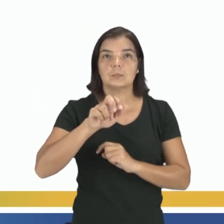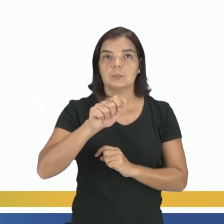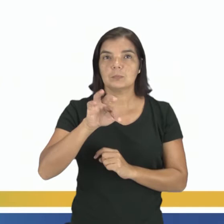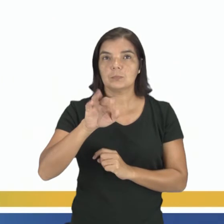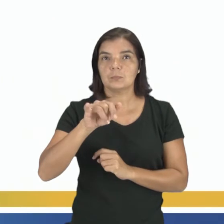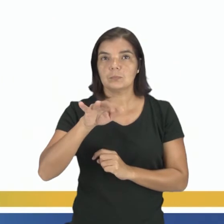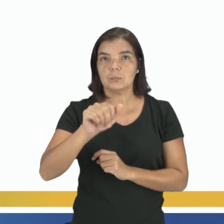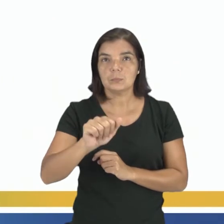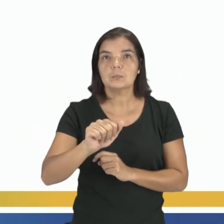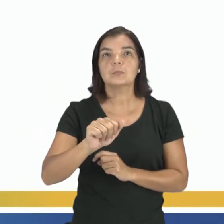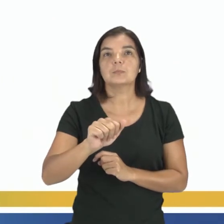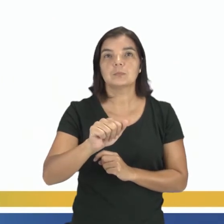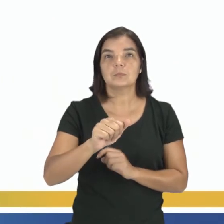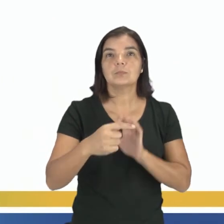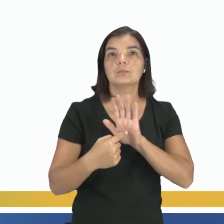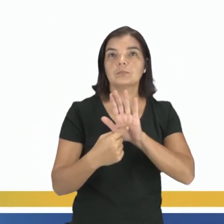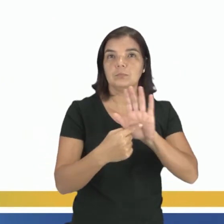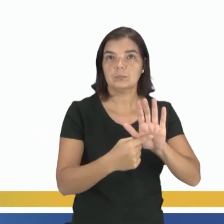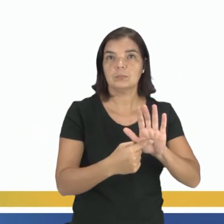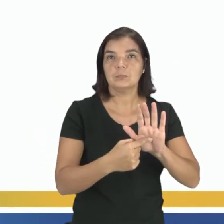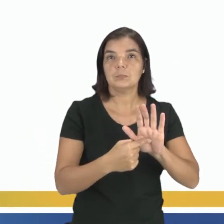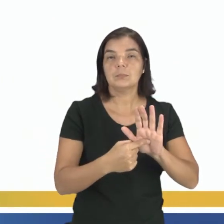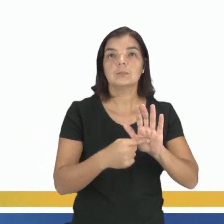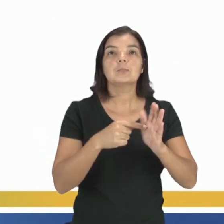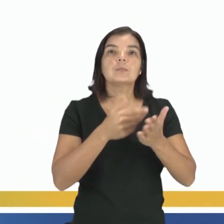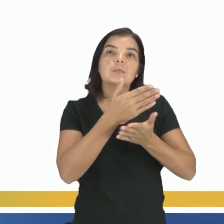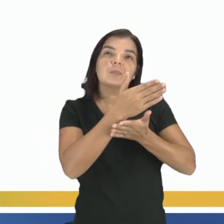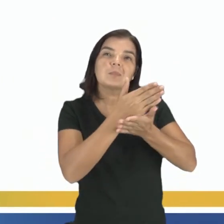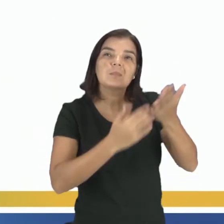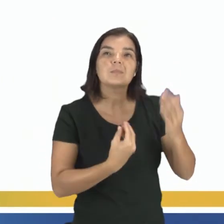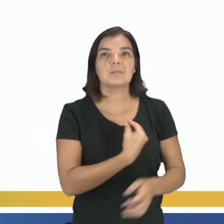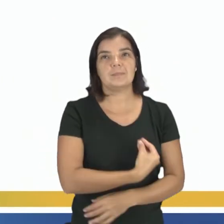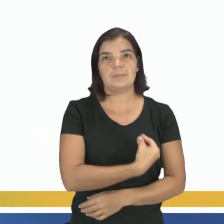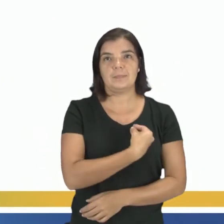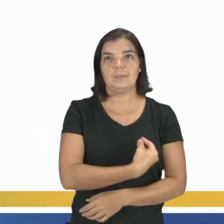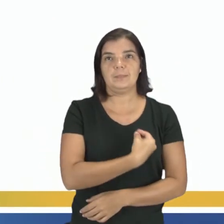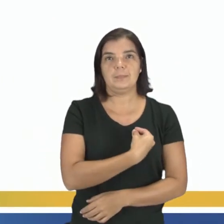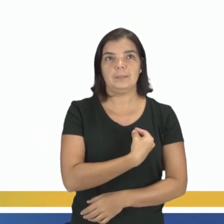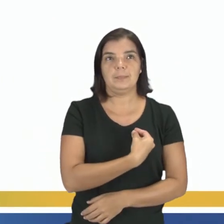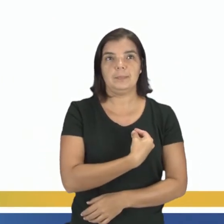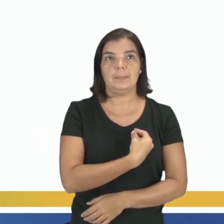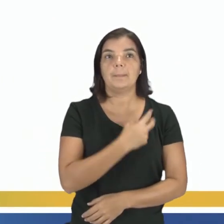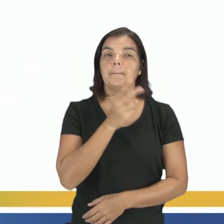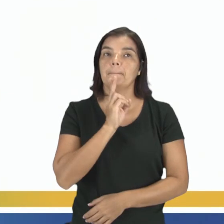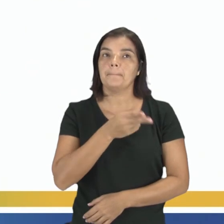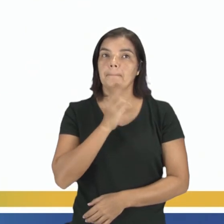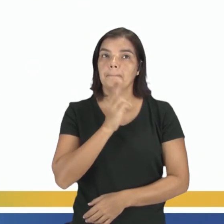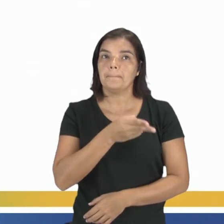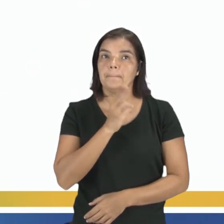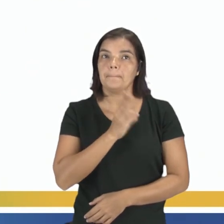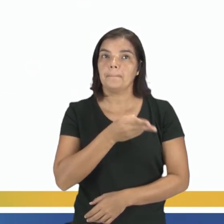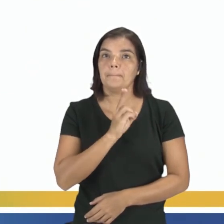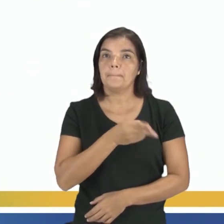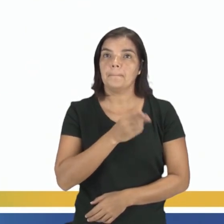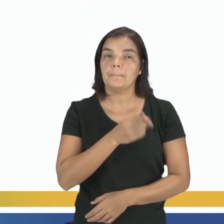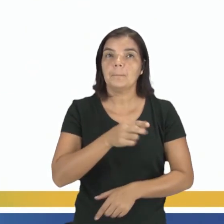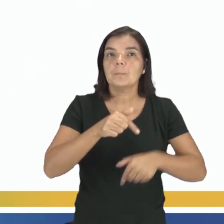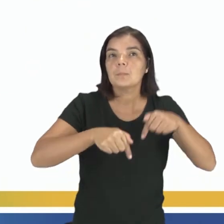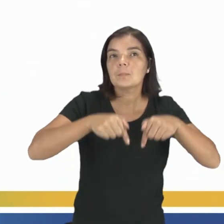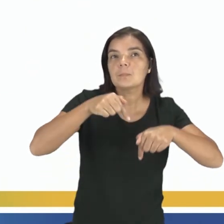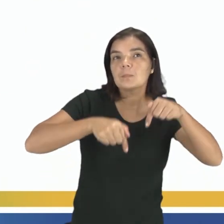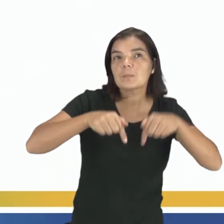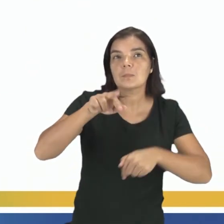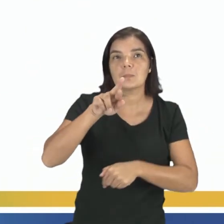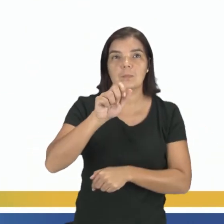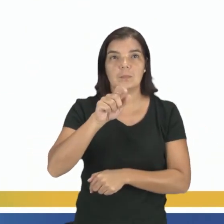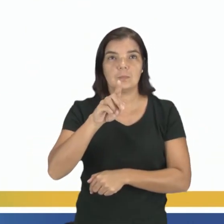material radioativo se desintegra é denominada meia-vida. Para o mesmo